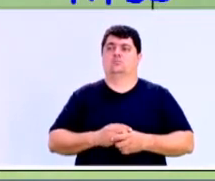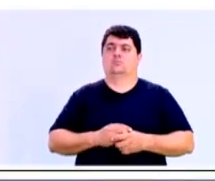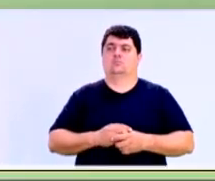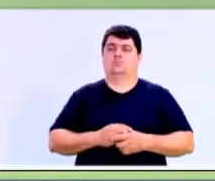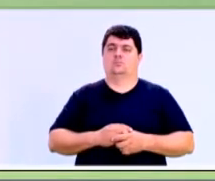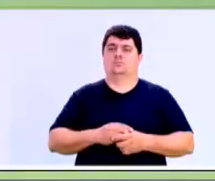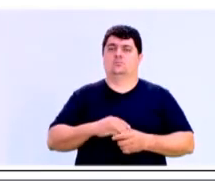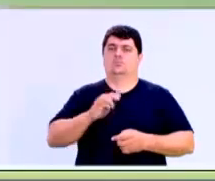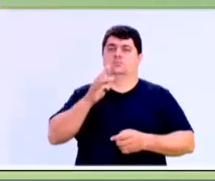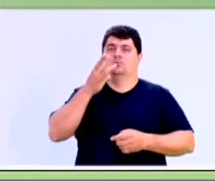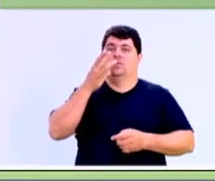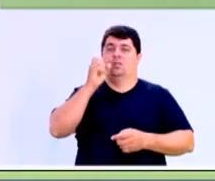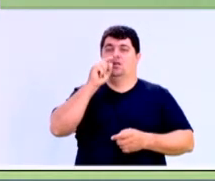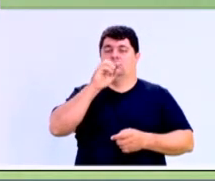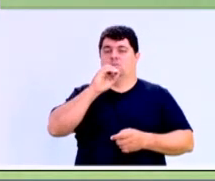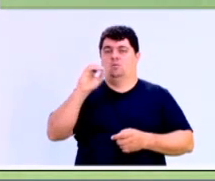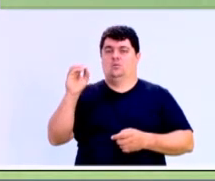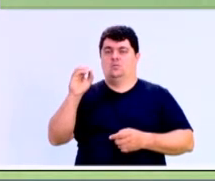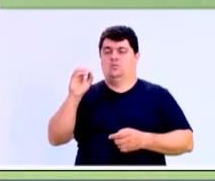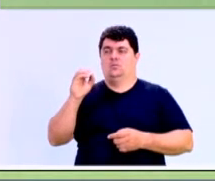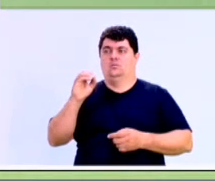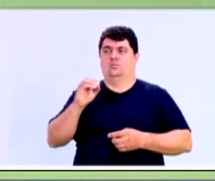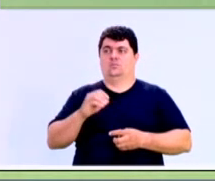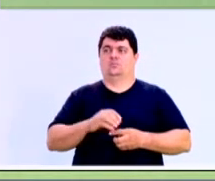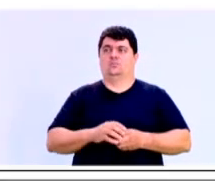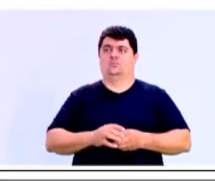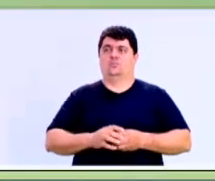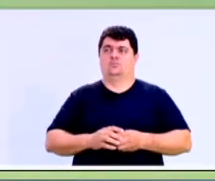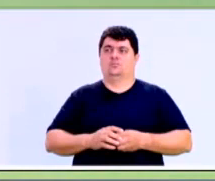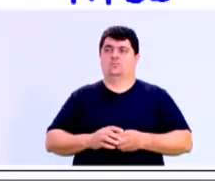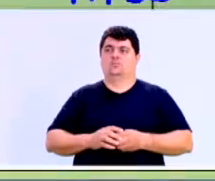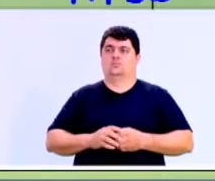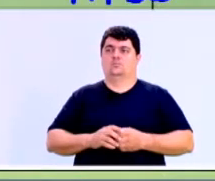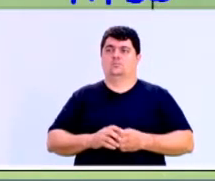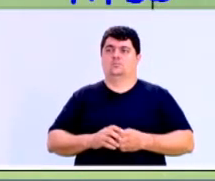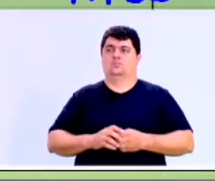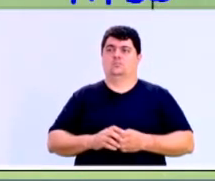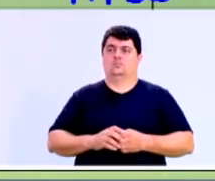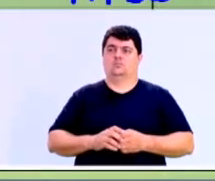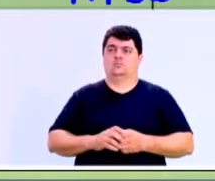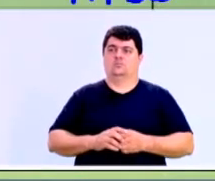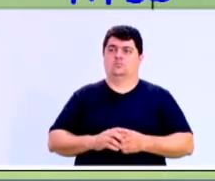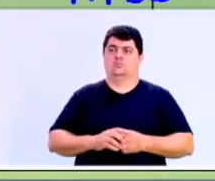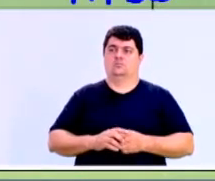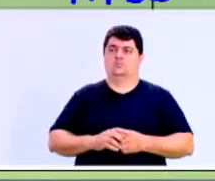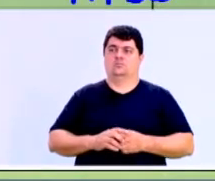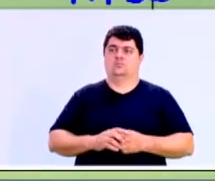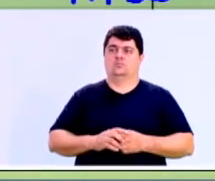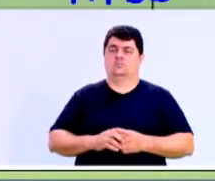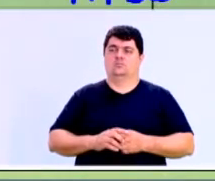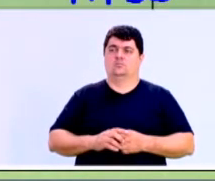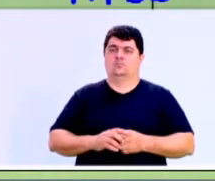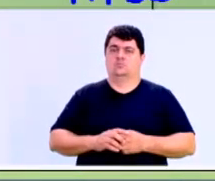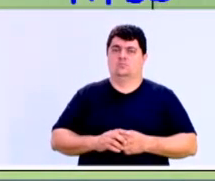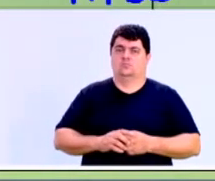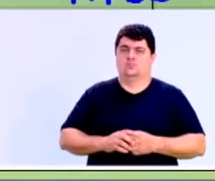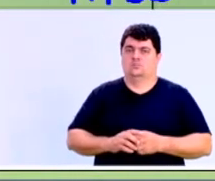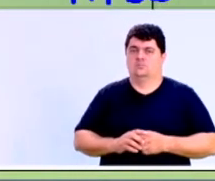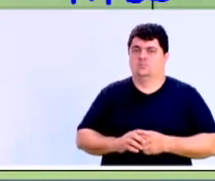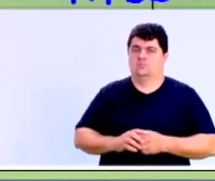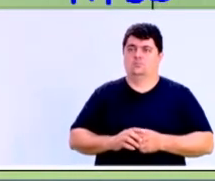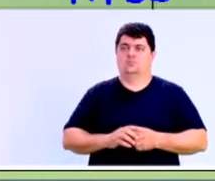Fornecedor é quanto? Eu fui lá e nem gravei, né? 3.000. 3.000 reais. Beleza? Então, duplicados a receber